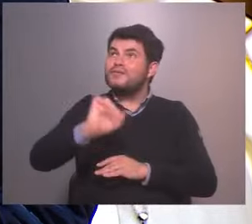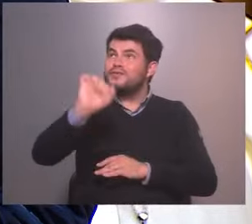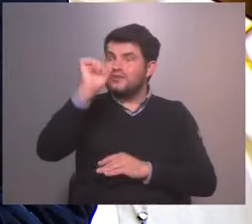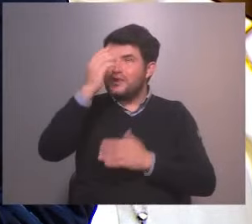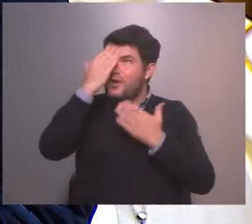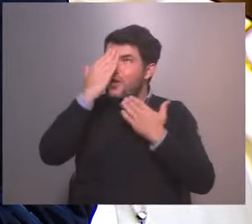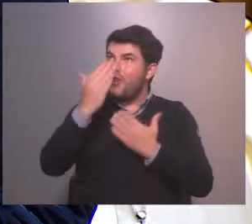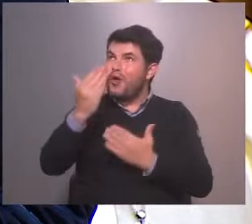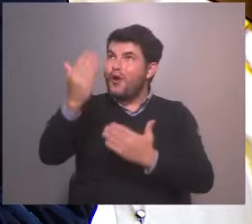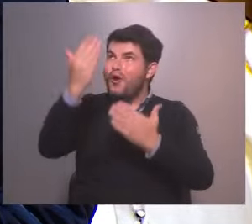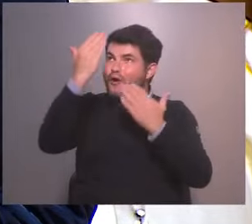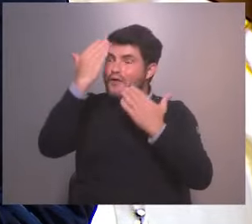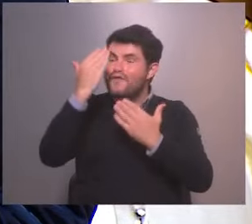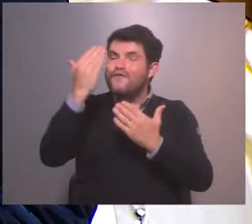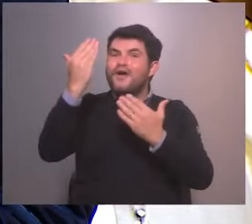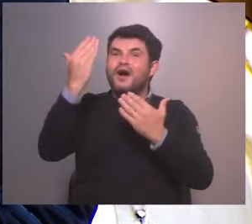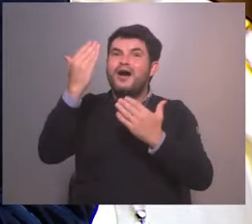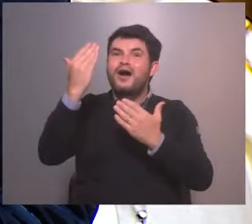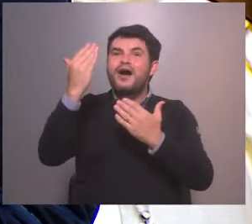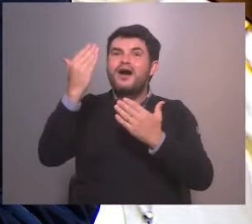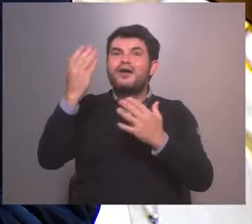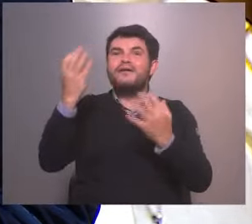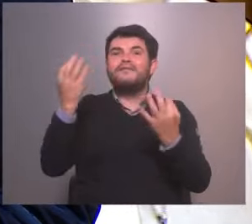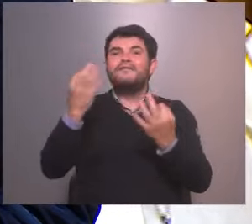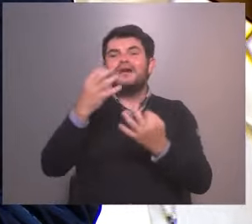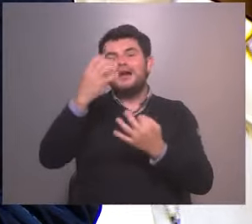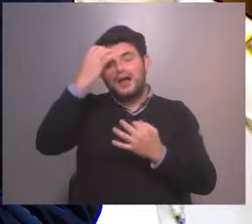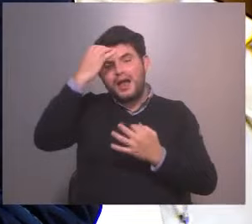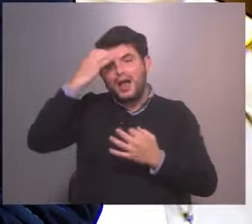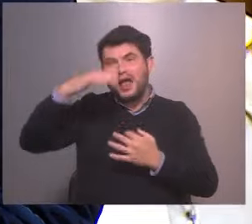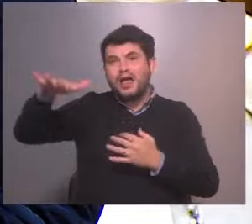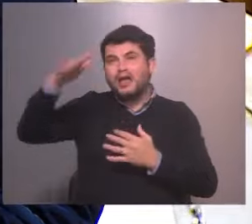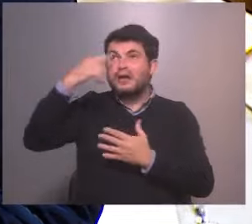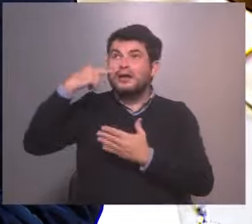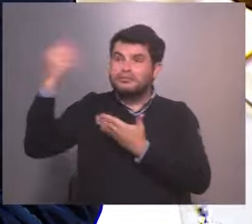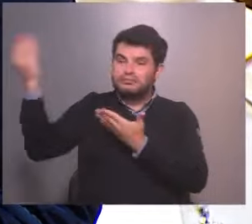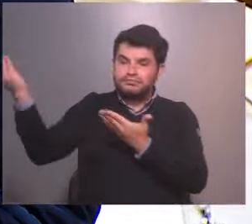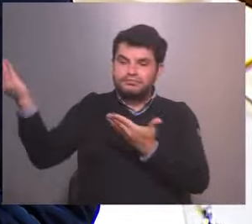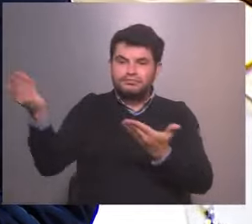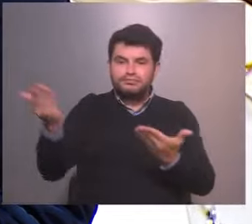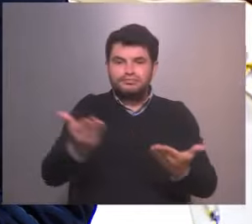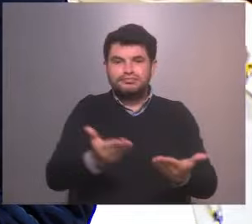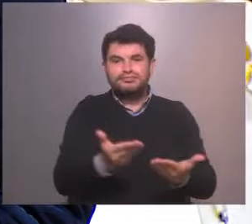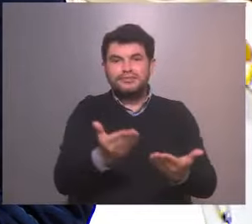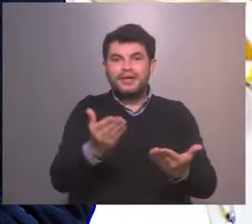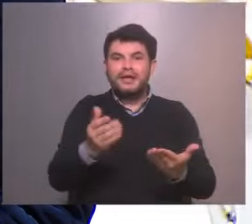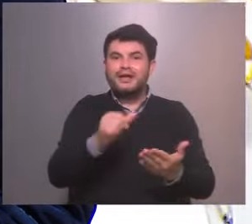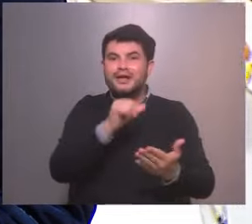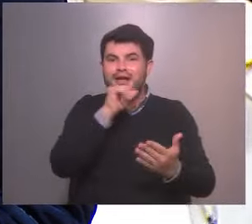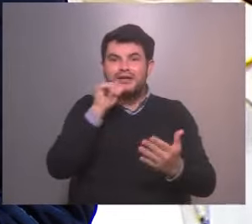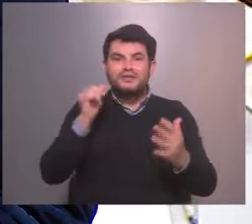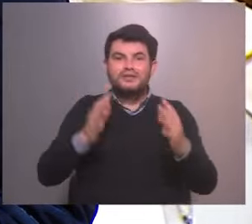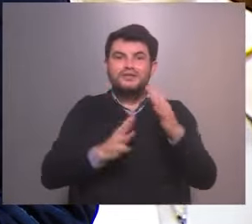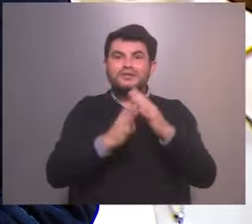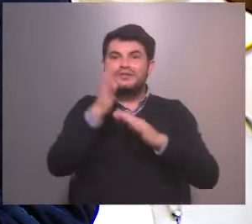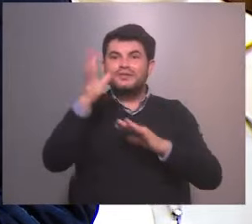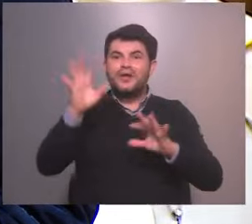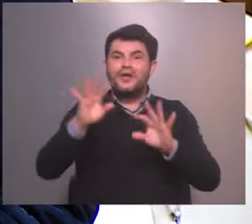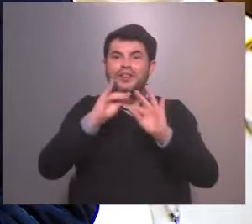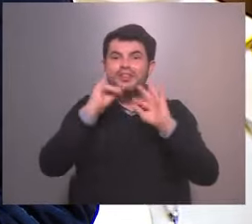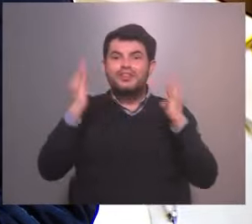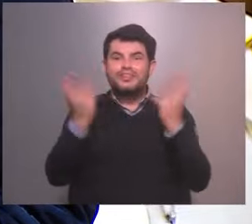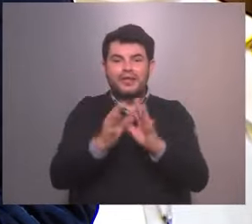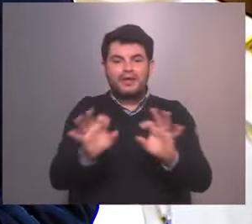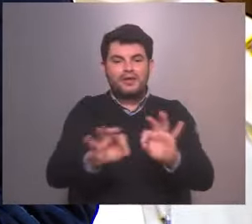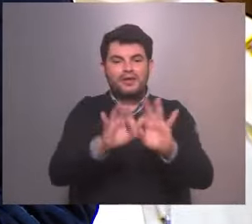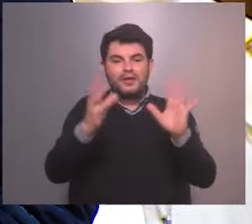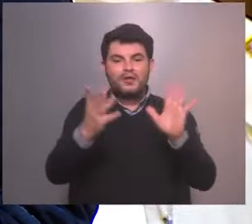o joelho diante dele, escarneciam-no, dizendo: Salve, Rei dos Judeus.